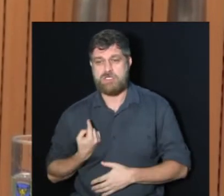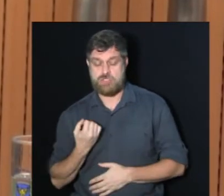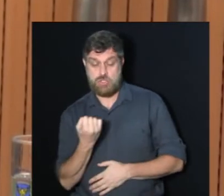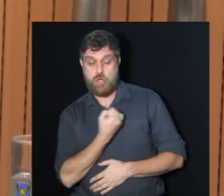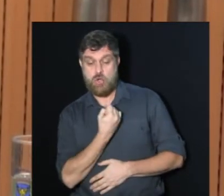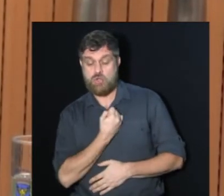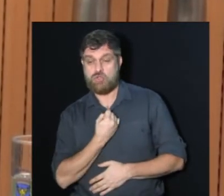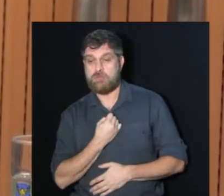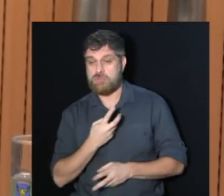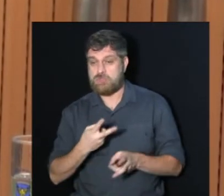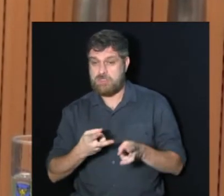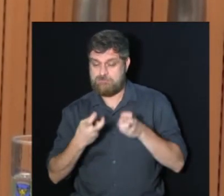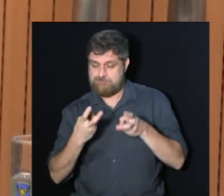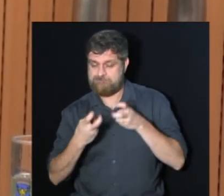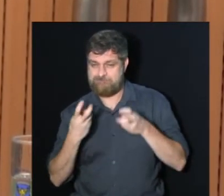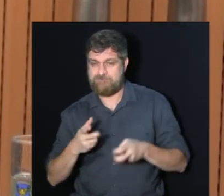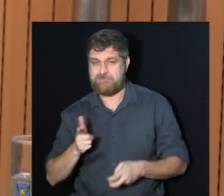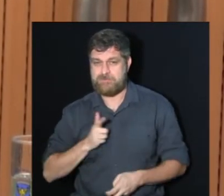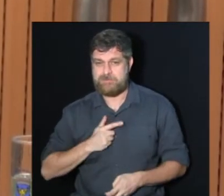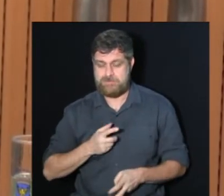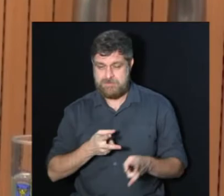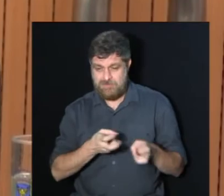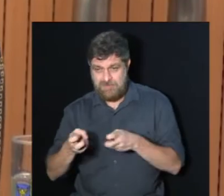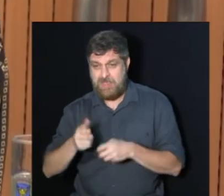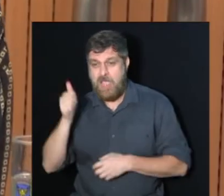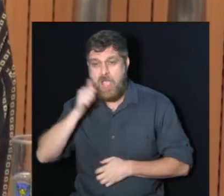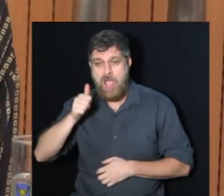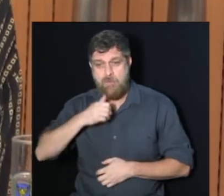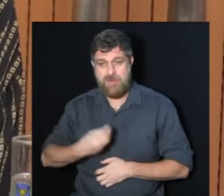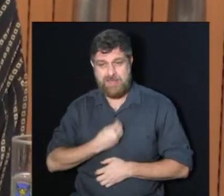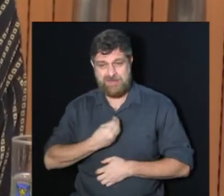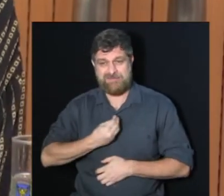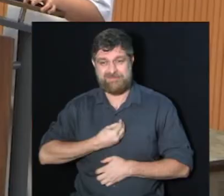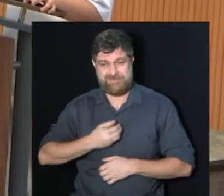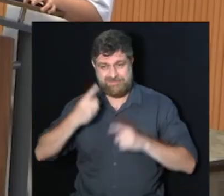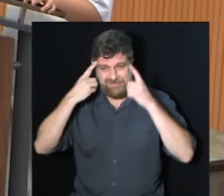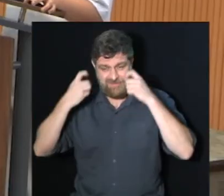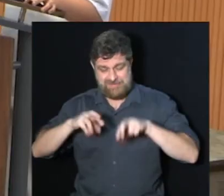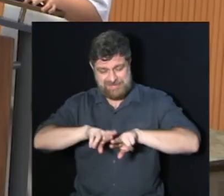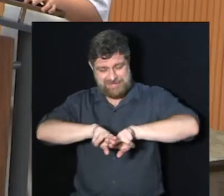elucidação das diferentes realidades vividas pelas mulheres.